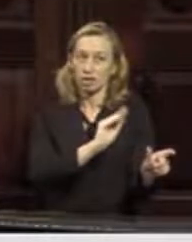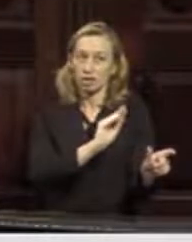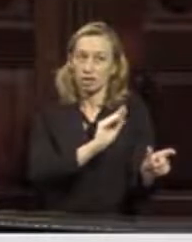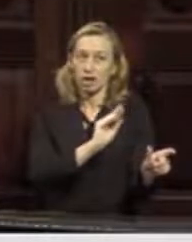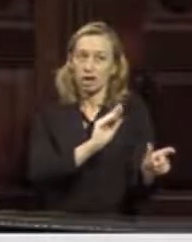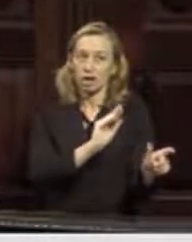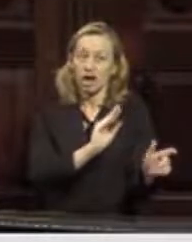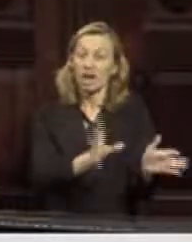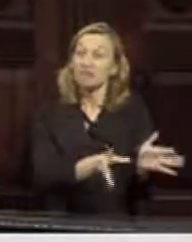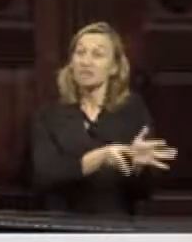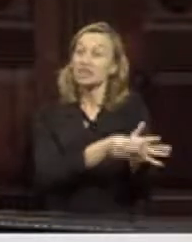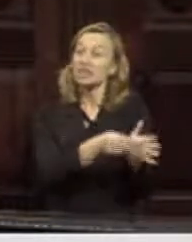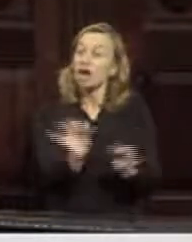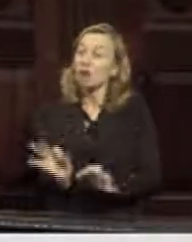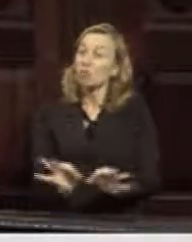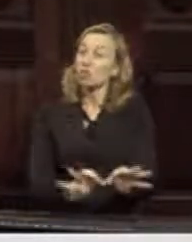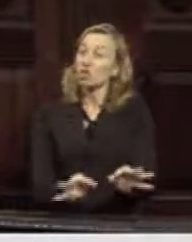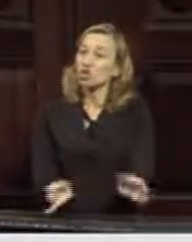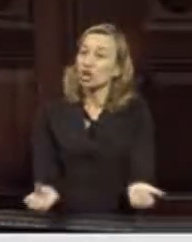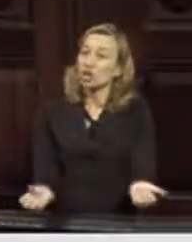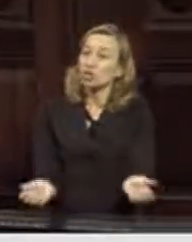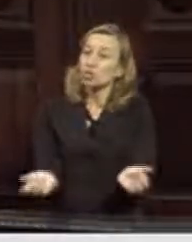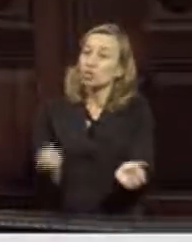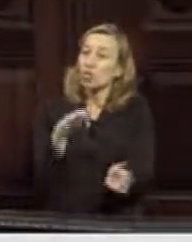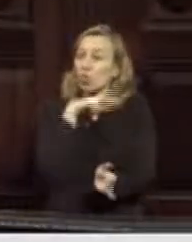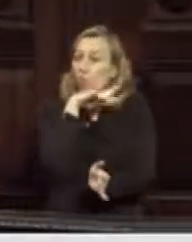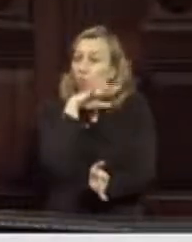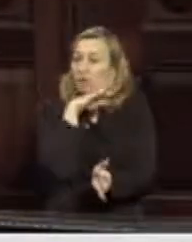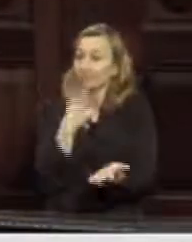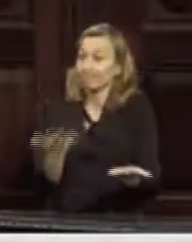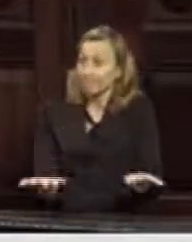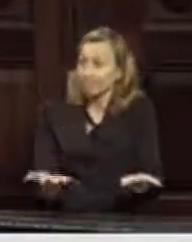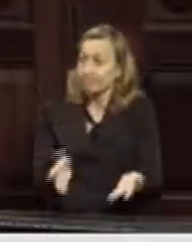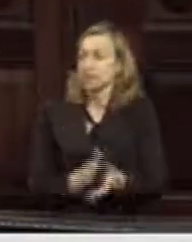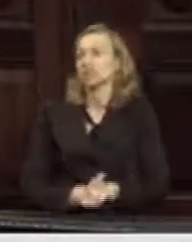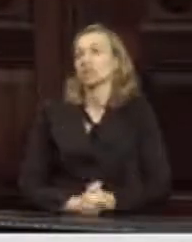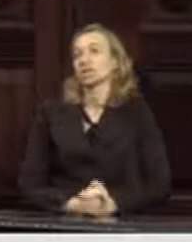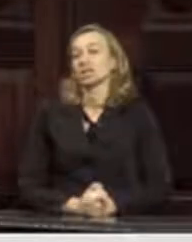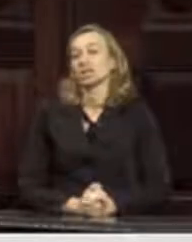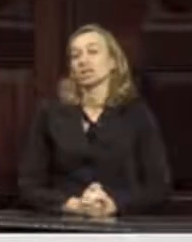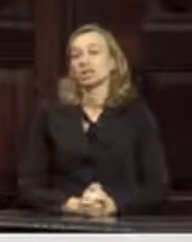inferioridade diante da força do capital.